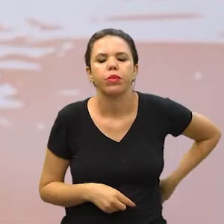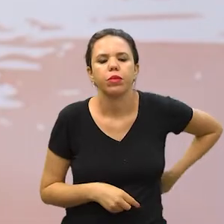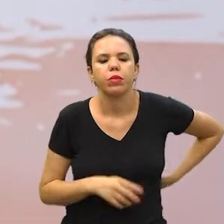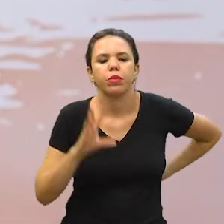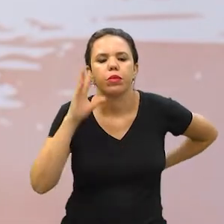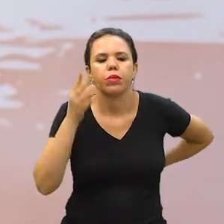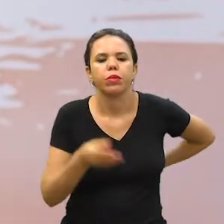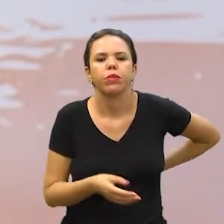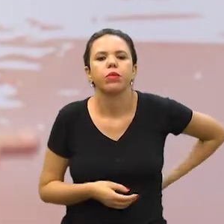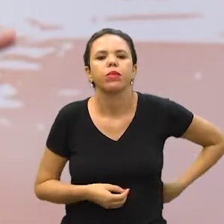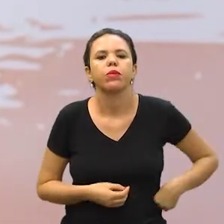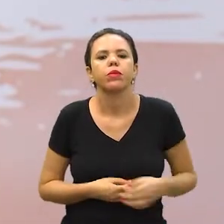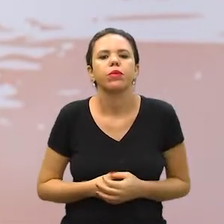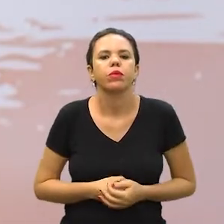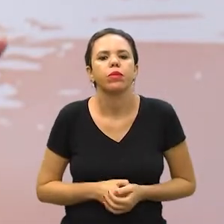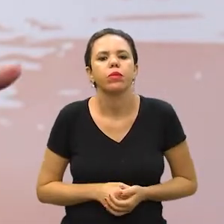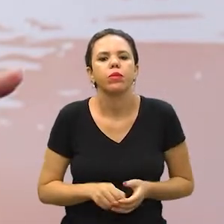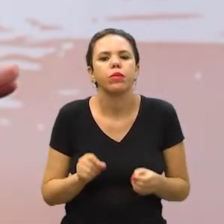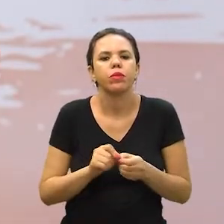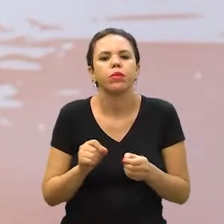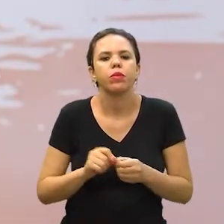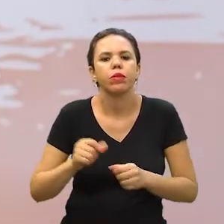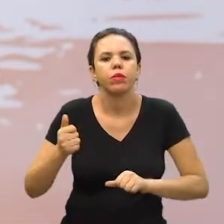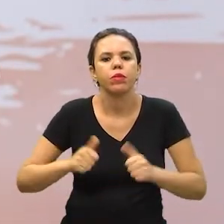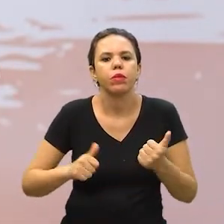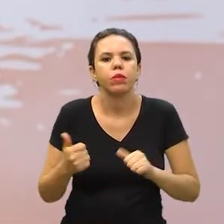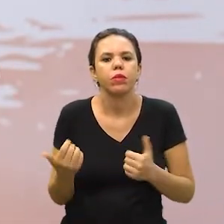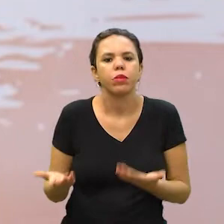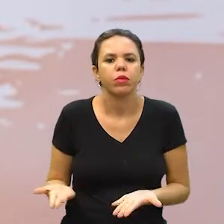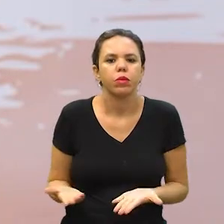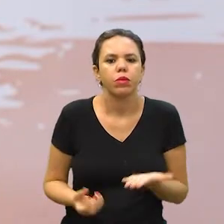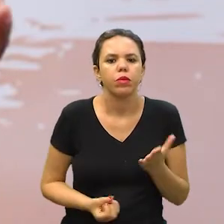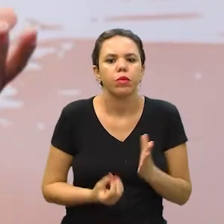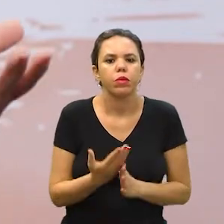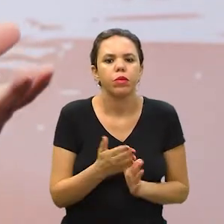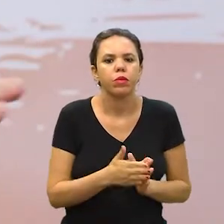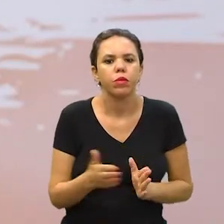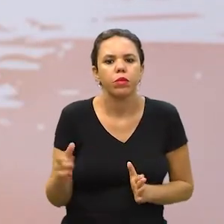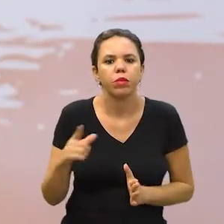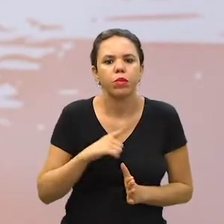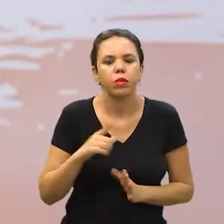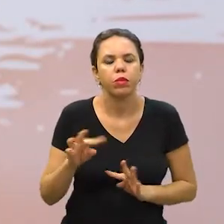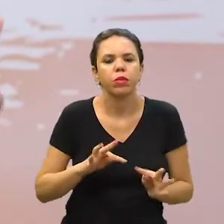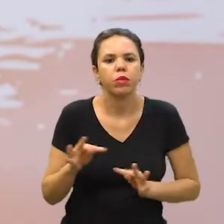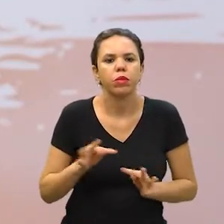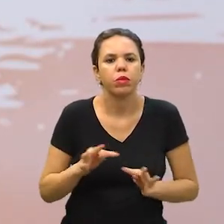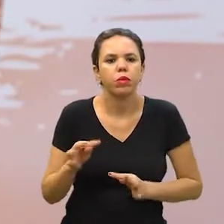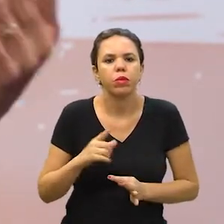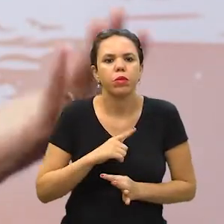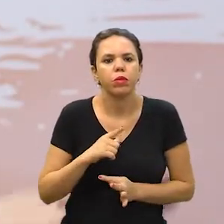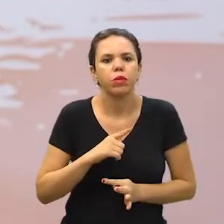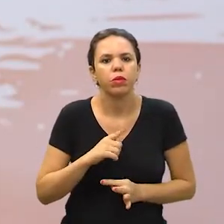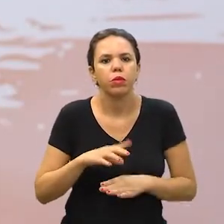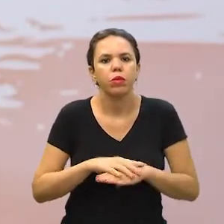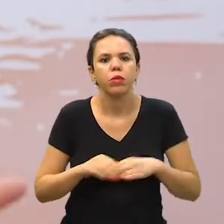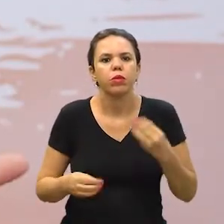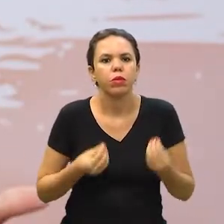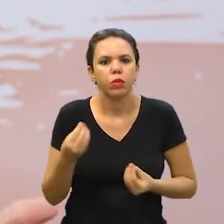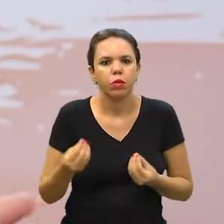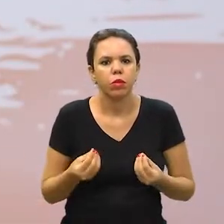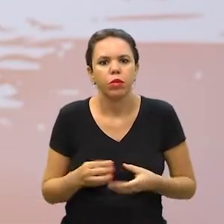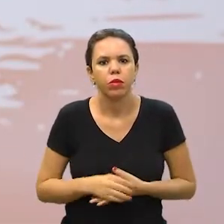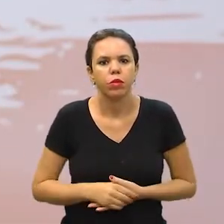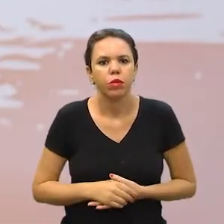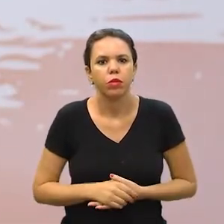sabe? Entendi. E aí, quando é feito o diagnóstico, o que que acontece? Existe um tratamento? Existe cura? Como